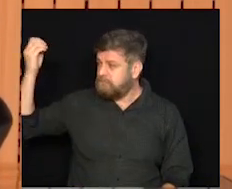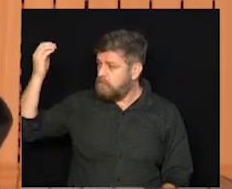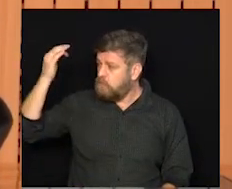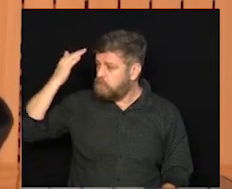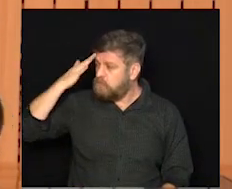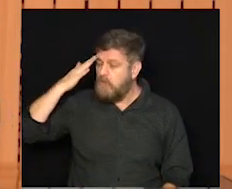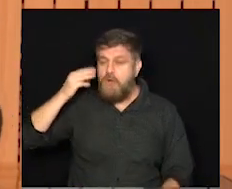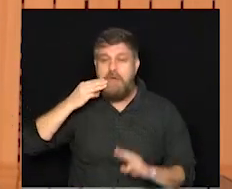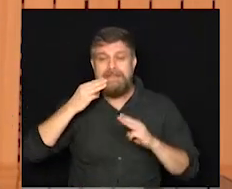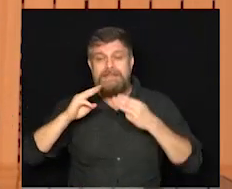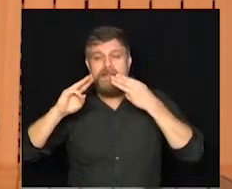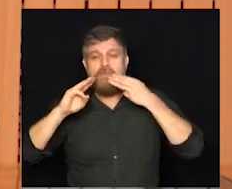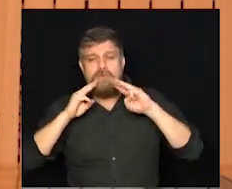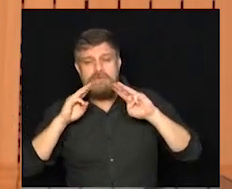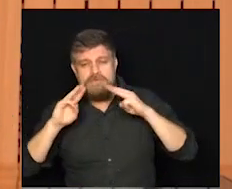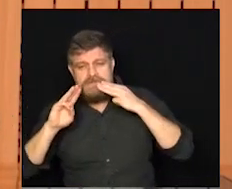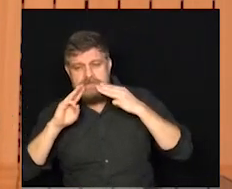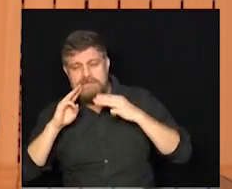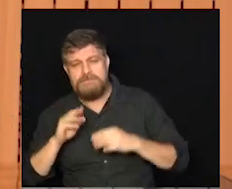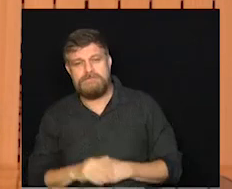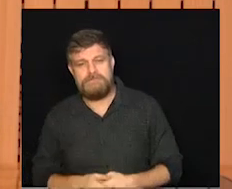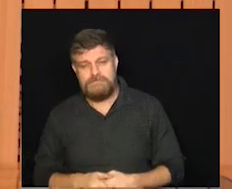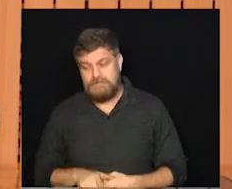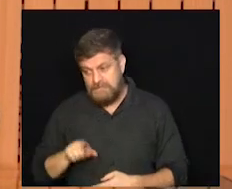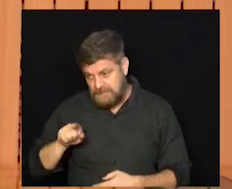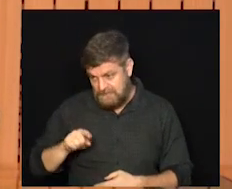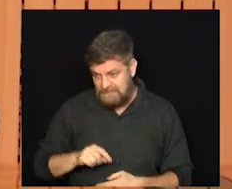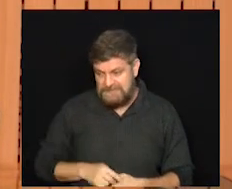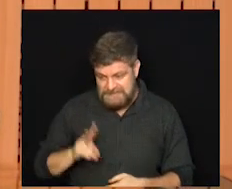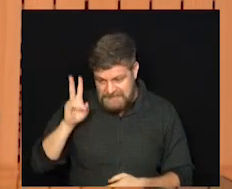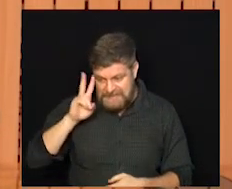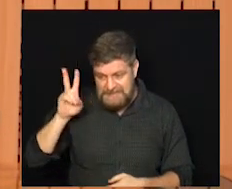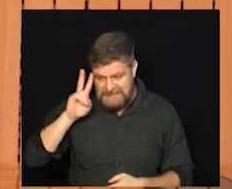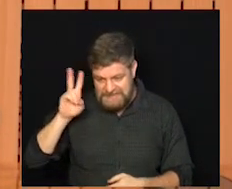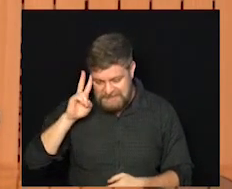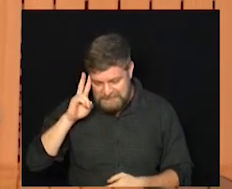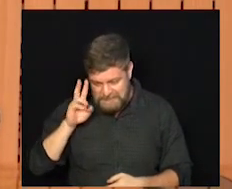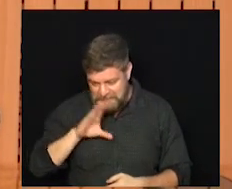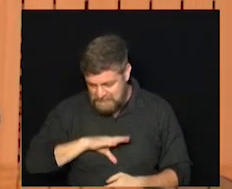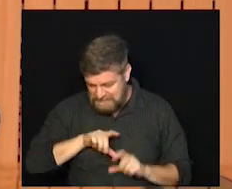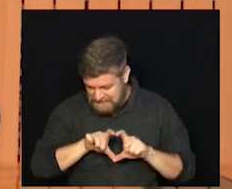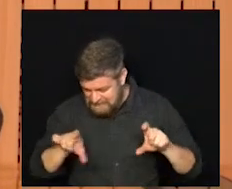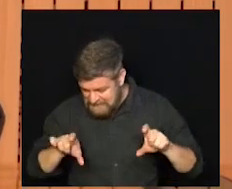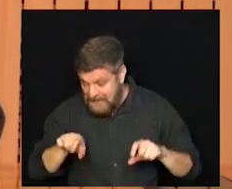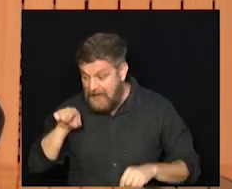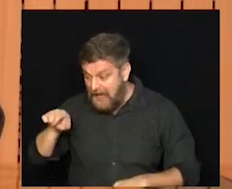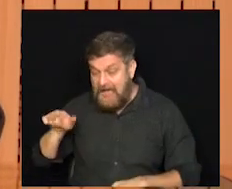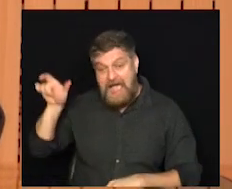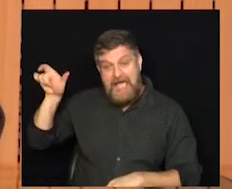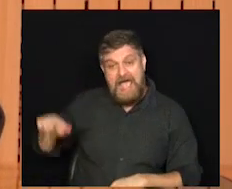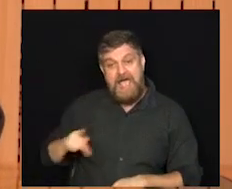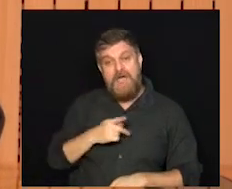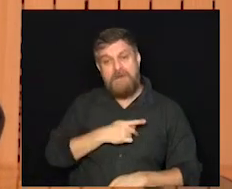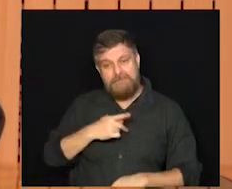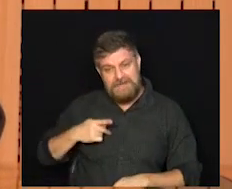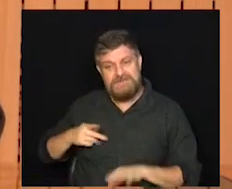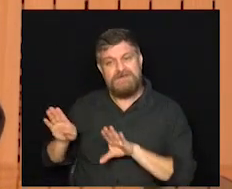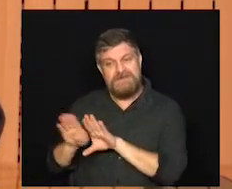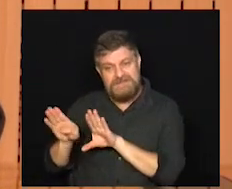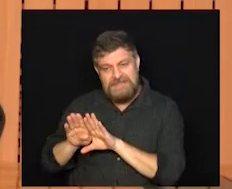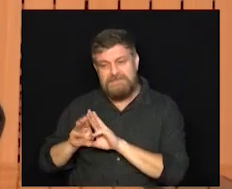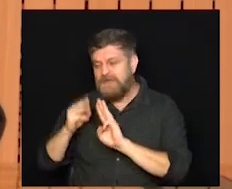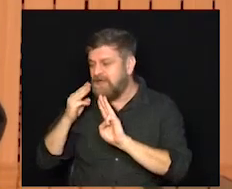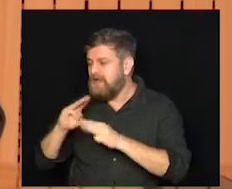música, e como o senhor fez menção aí a música, né, o pastor Rodrigo, né, também traz esse dom